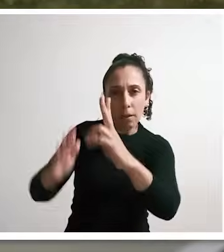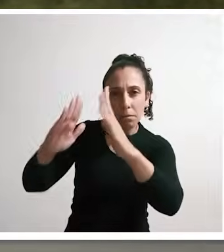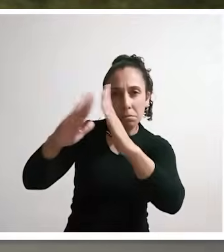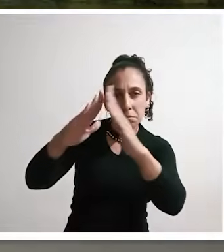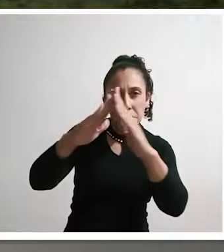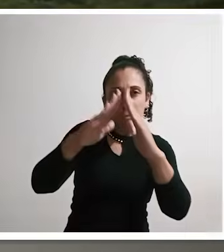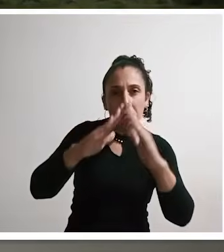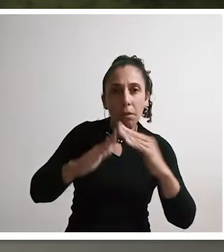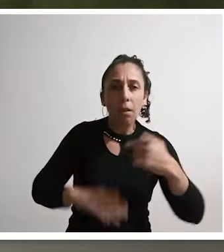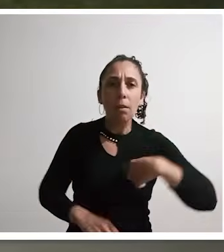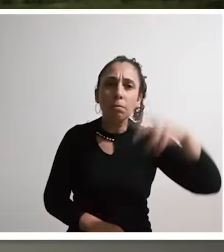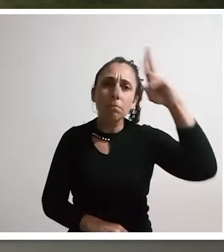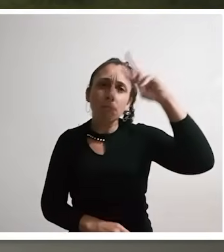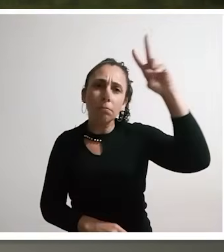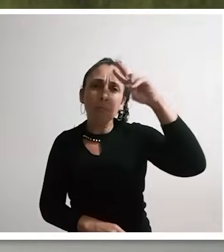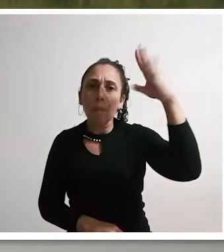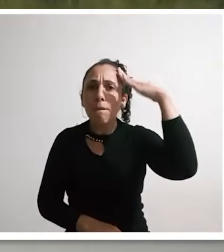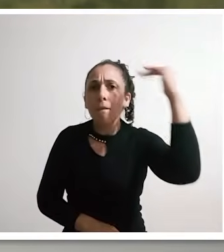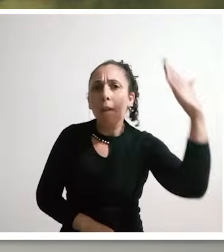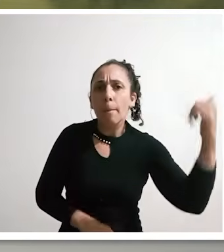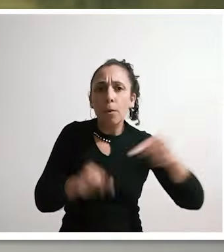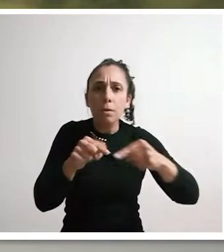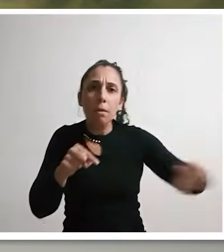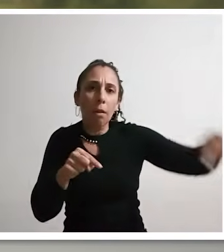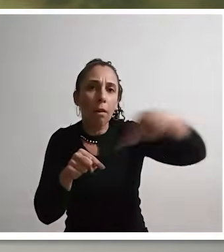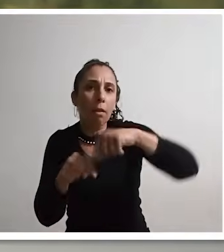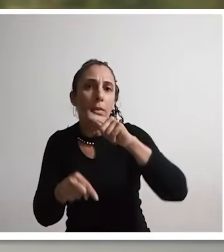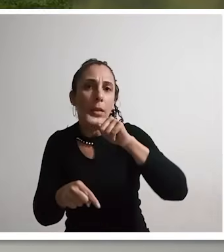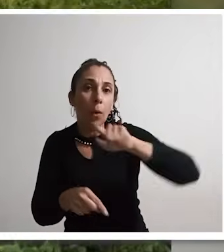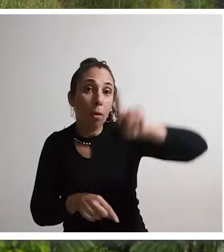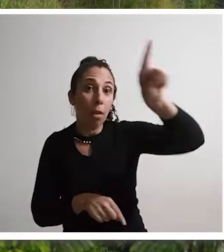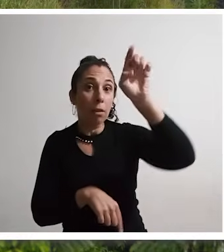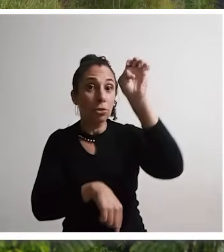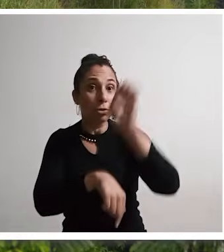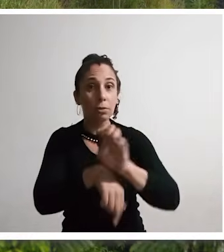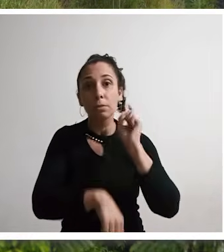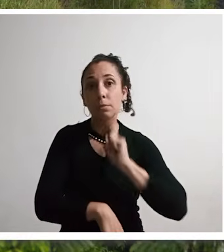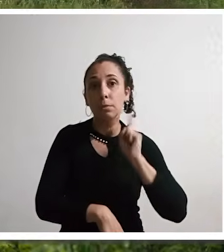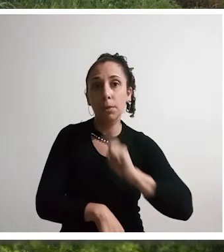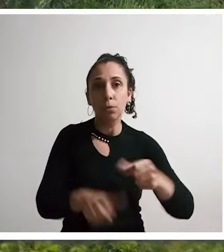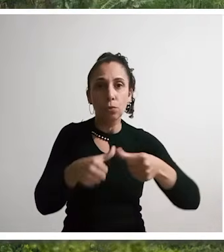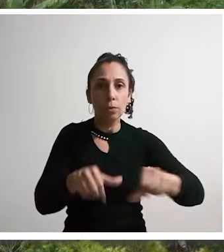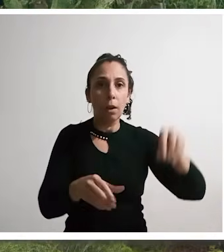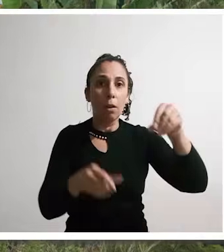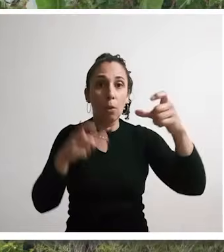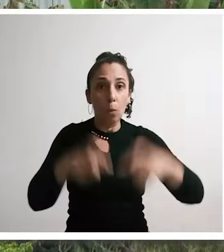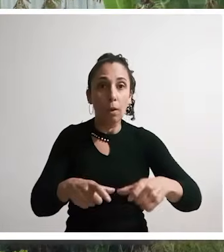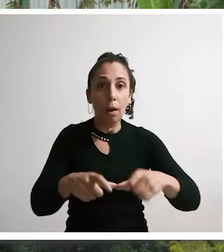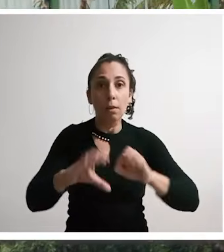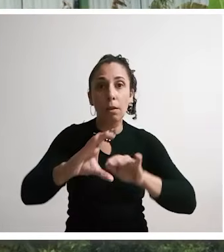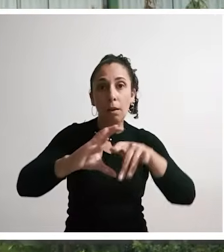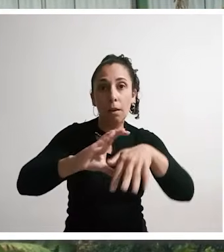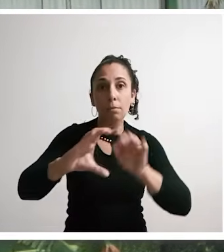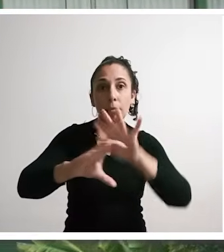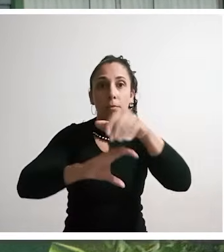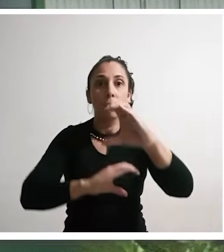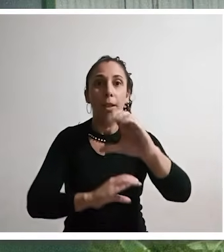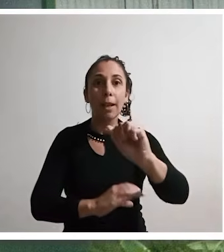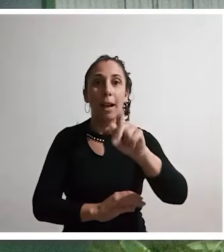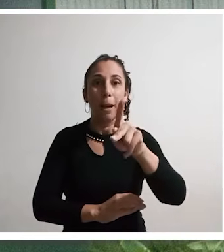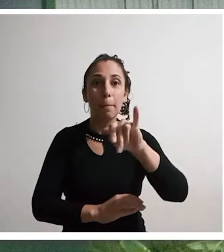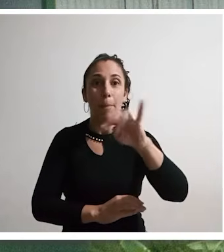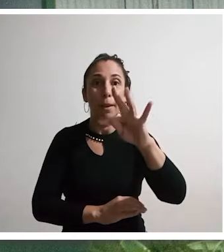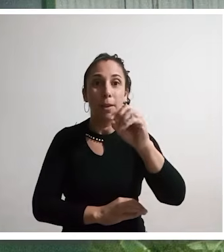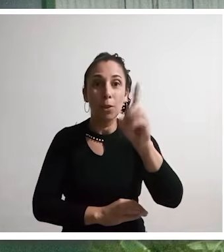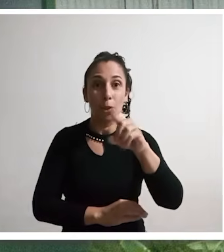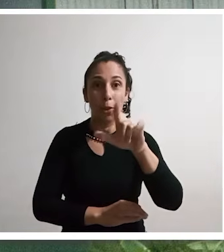Ao final, umas casas que me fizeram lembrar do famoso Mar de Minas, o Lago de Furnas, que fica na região de